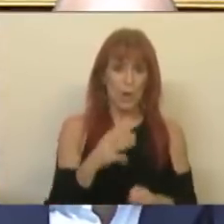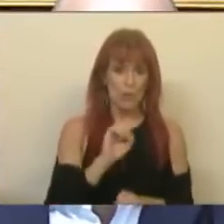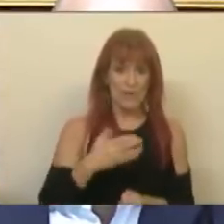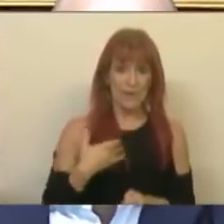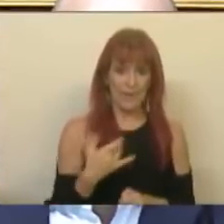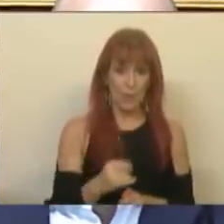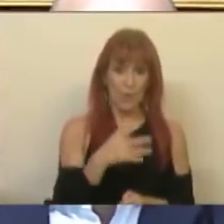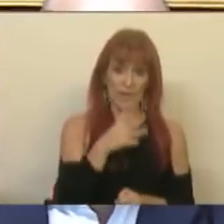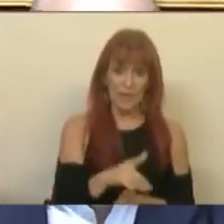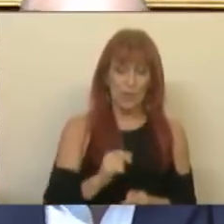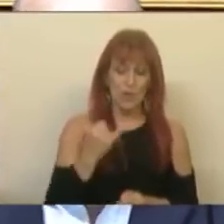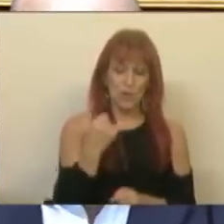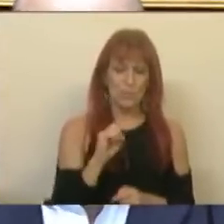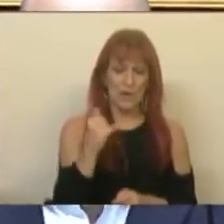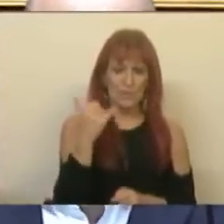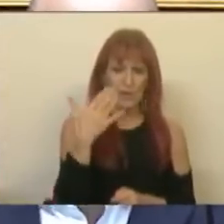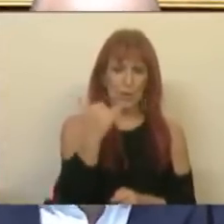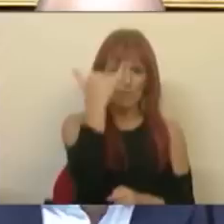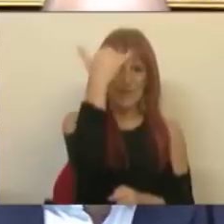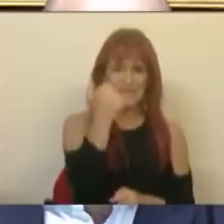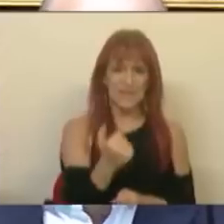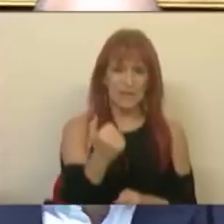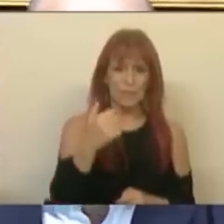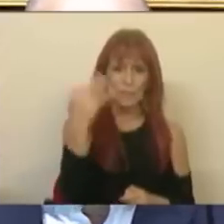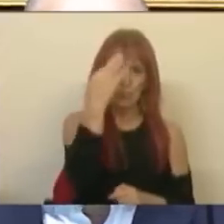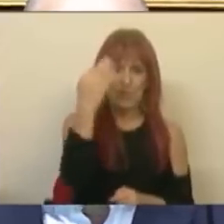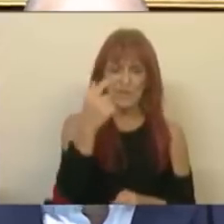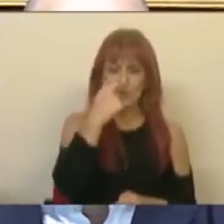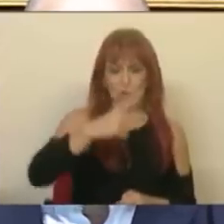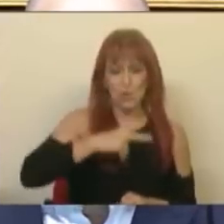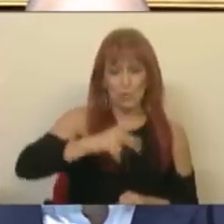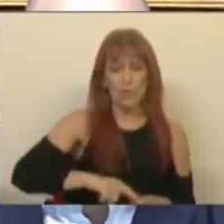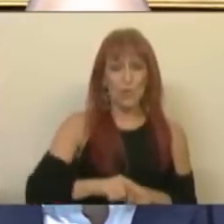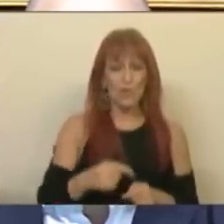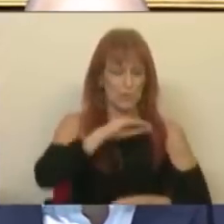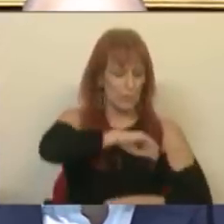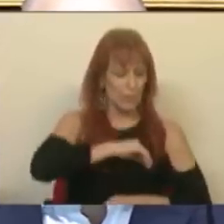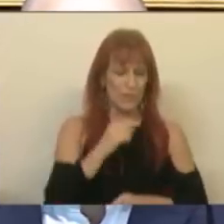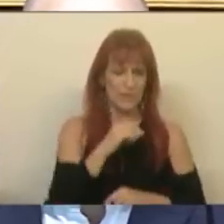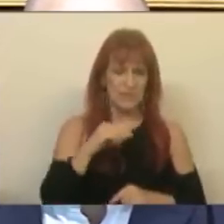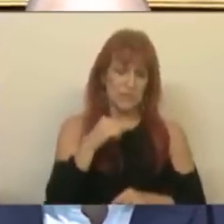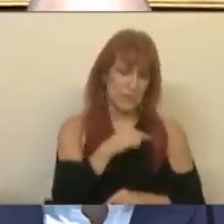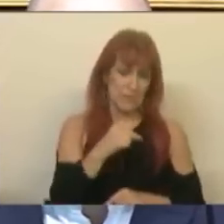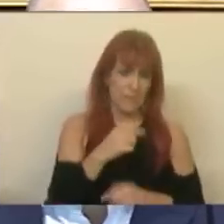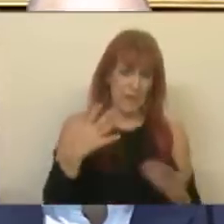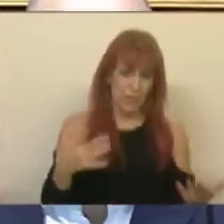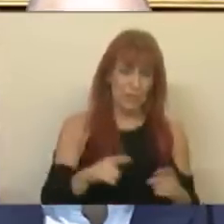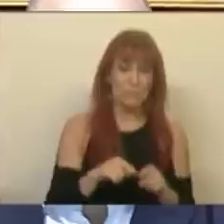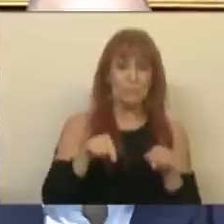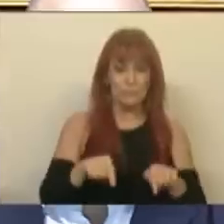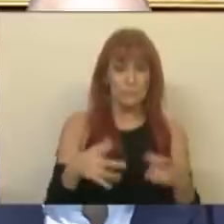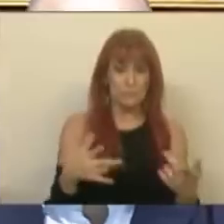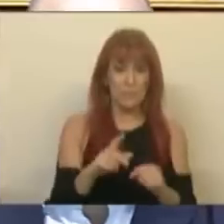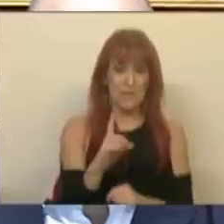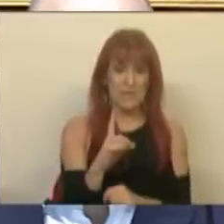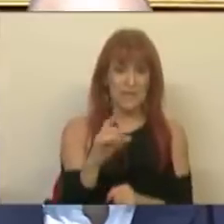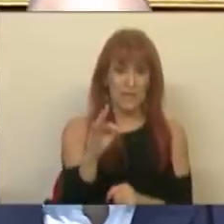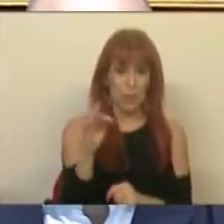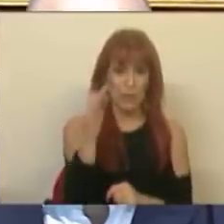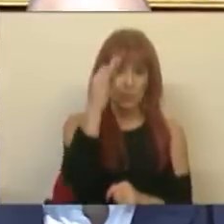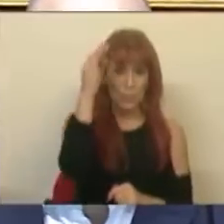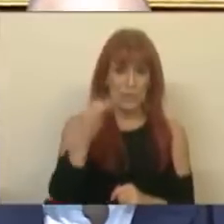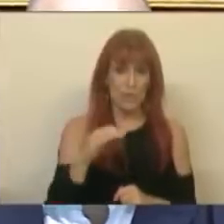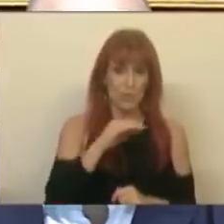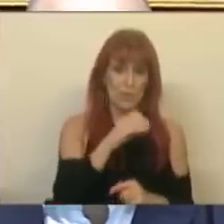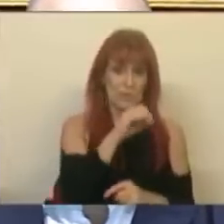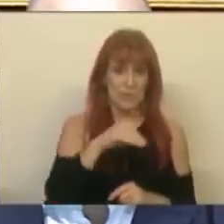ao CDE em 2021 também 25% dos portugueses ao frio o salário mínimo que por pessoa vês é 64%